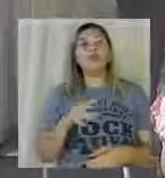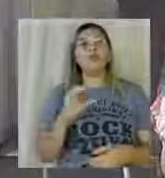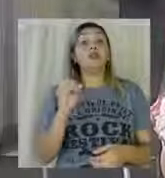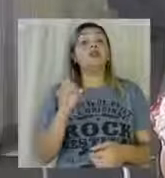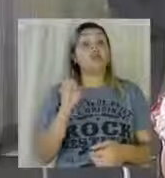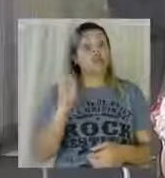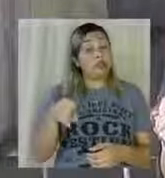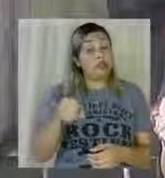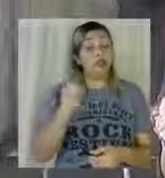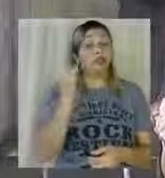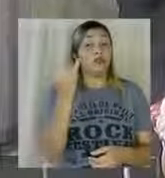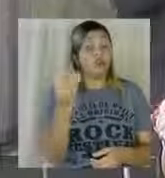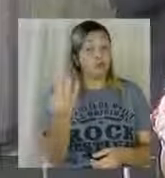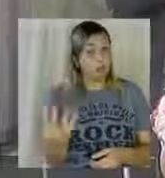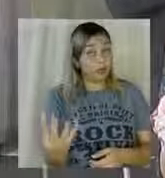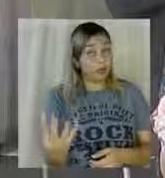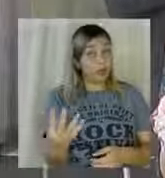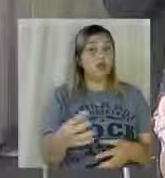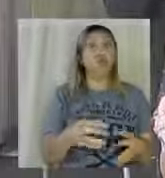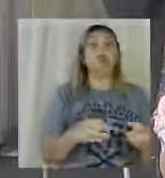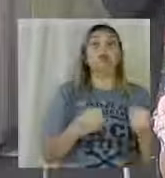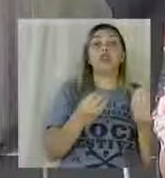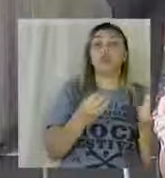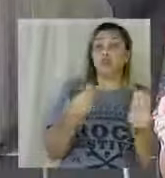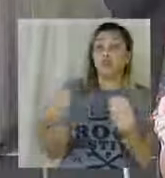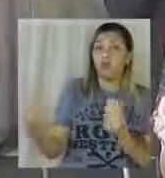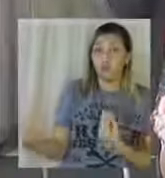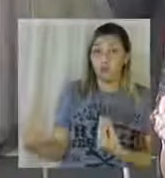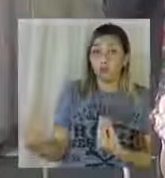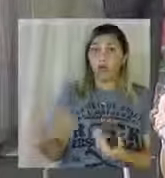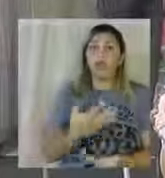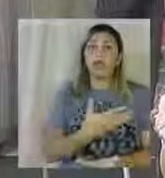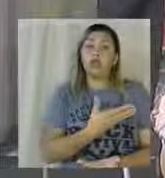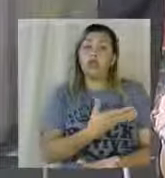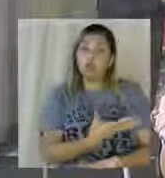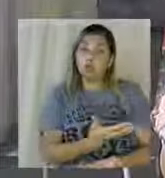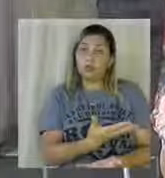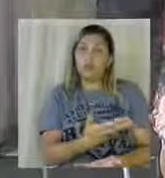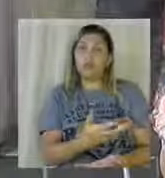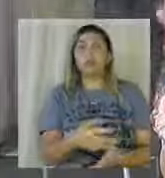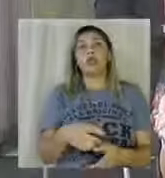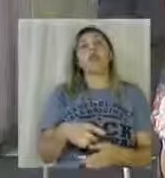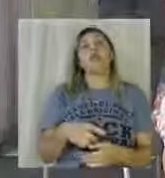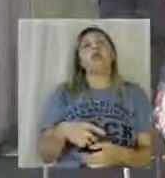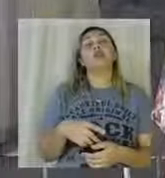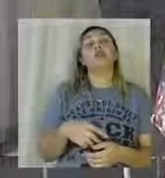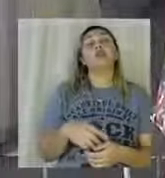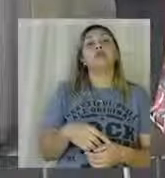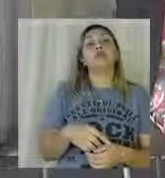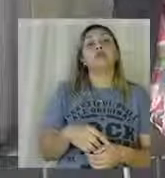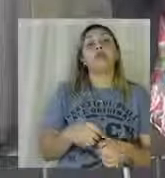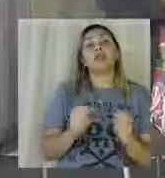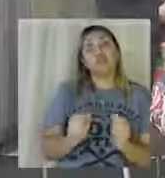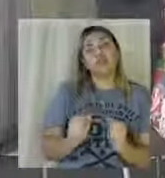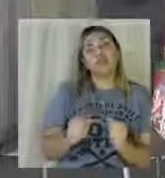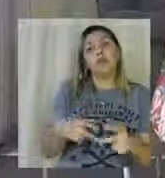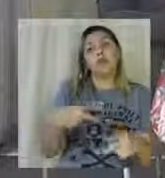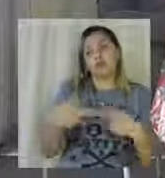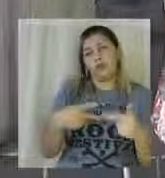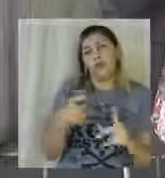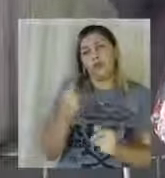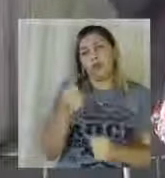um monte. Mas também tem a minha amiga, né, Catiane, que deve falar também alguma coisa. Ela também vai